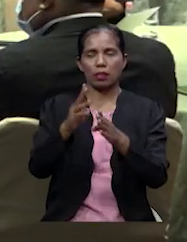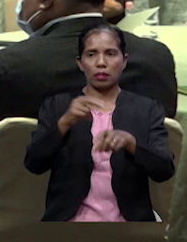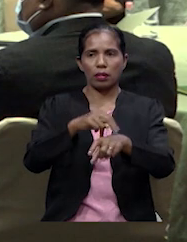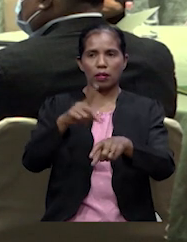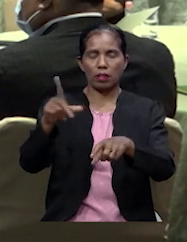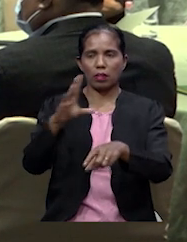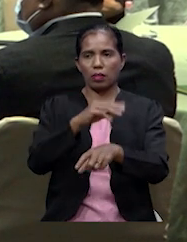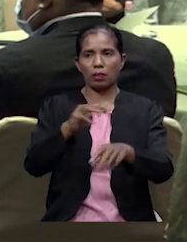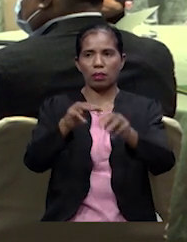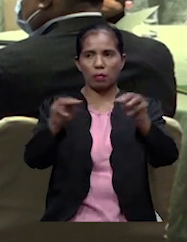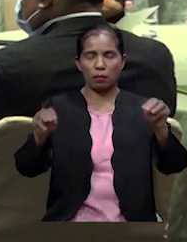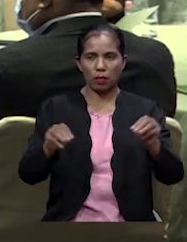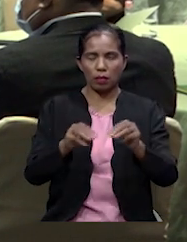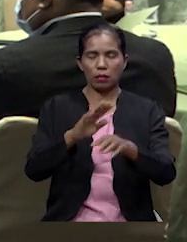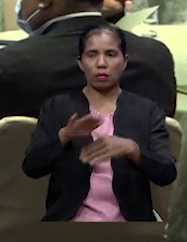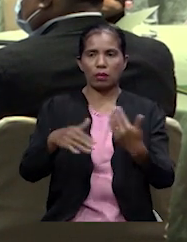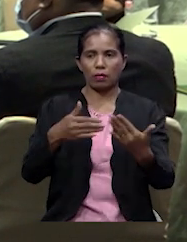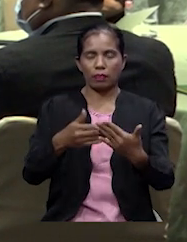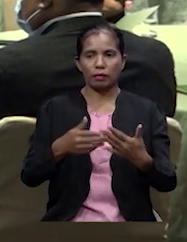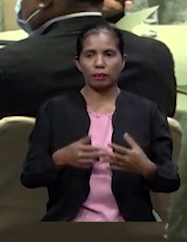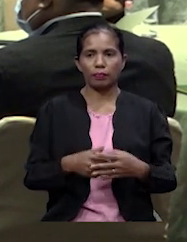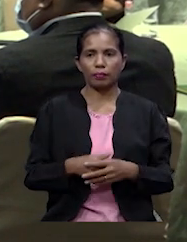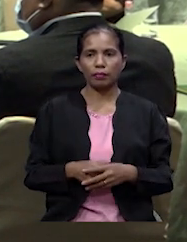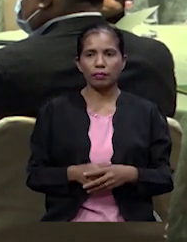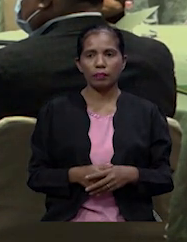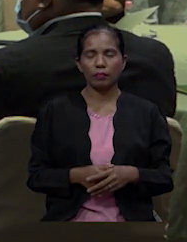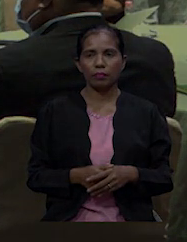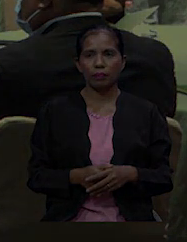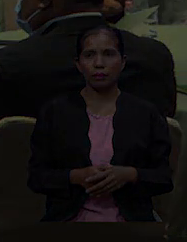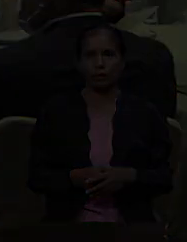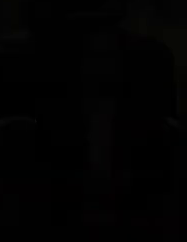nacional no municípios. Efizene Babo, Lamberto da Silva, GMN.